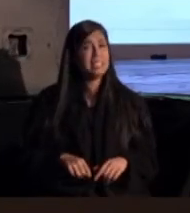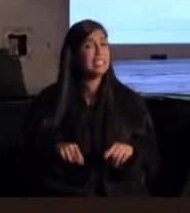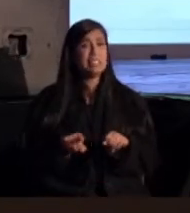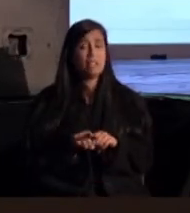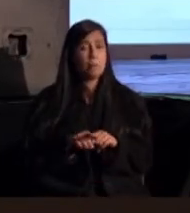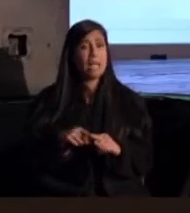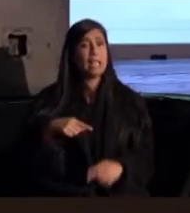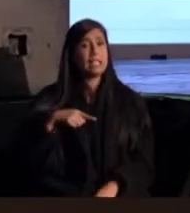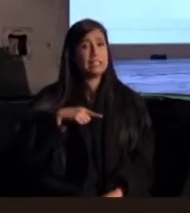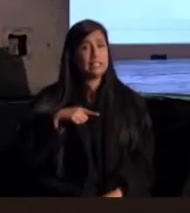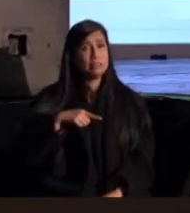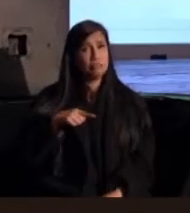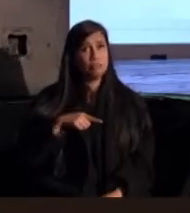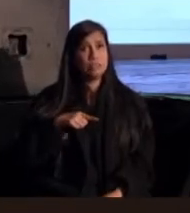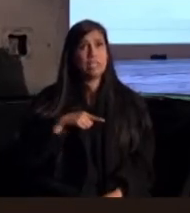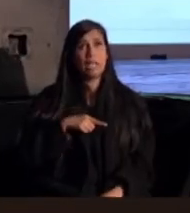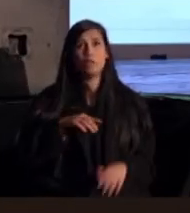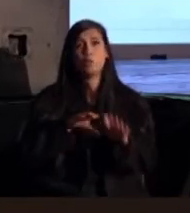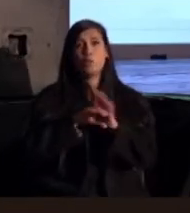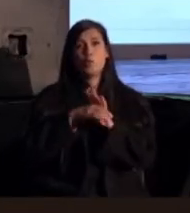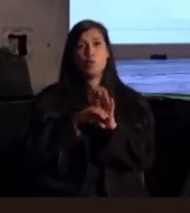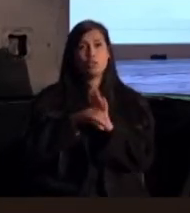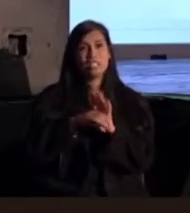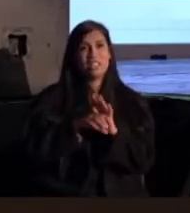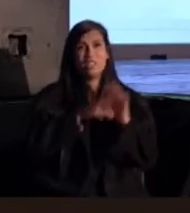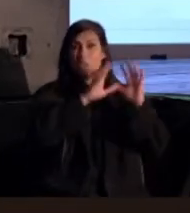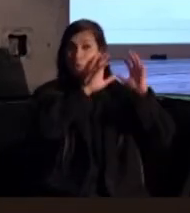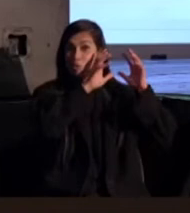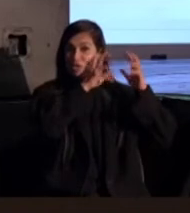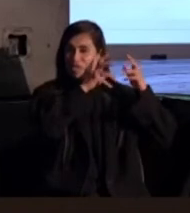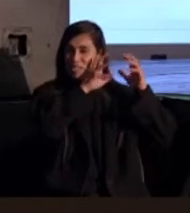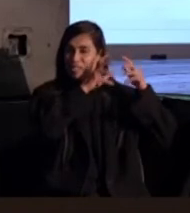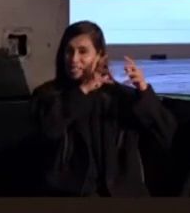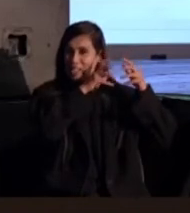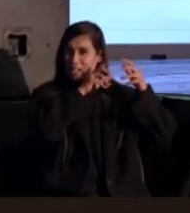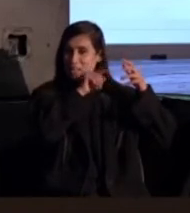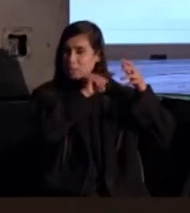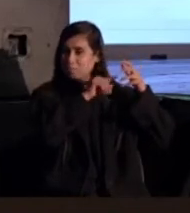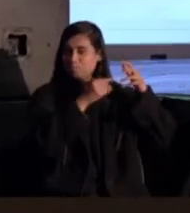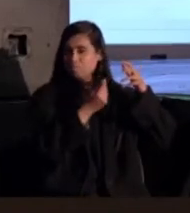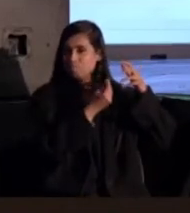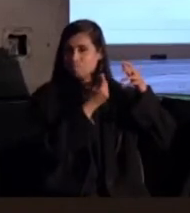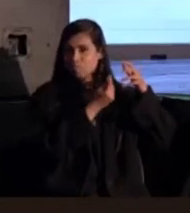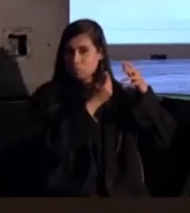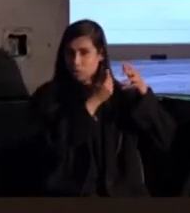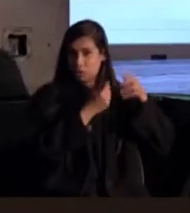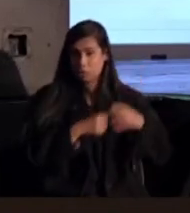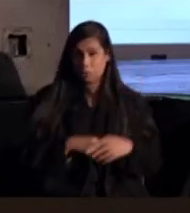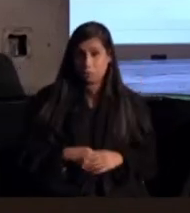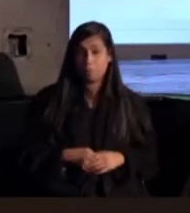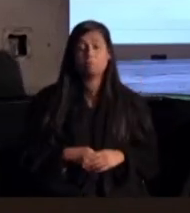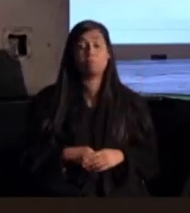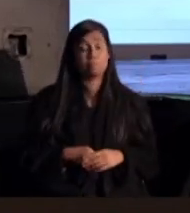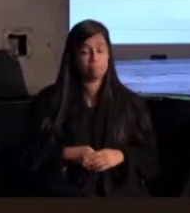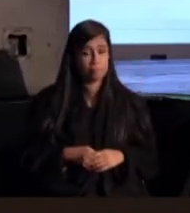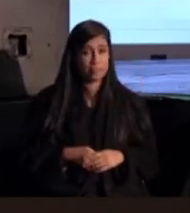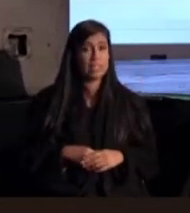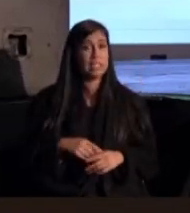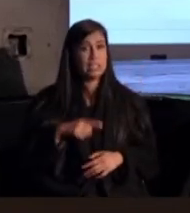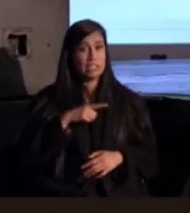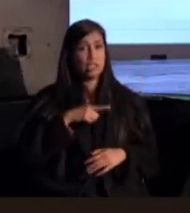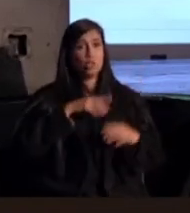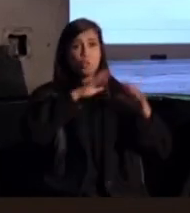debater, e aí aquela tese, o cérebro trino, né? O cérebro trino tem um caráter, tem um cérebro mais reptiliano, um cérebro